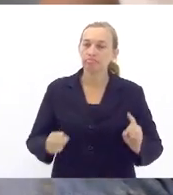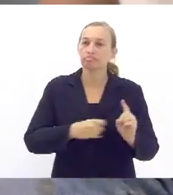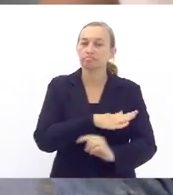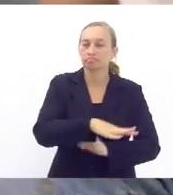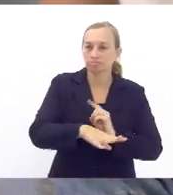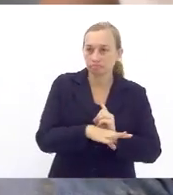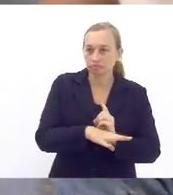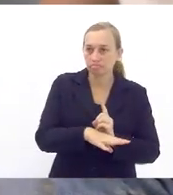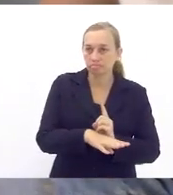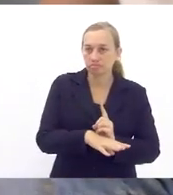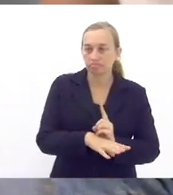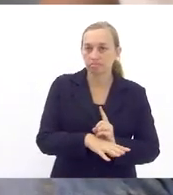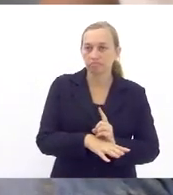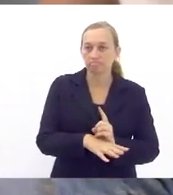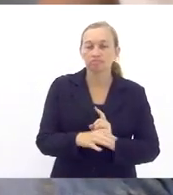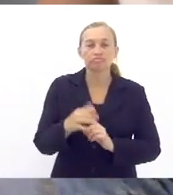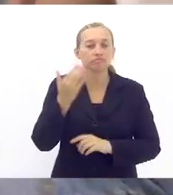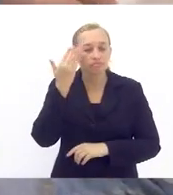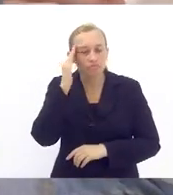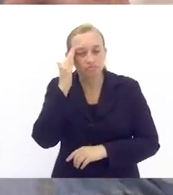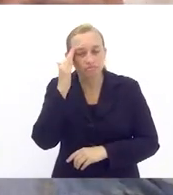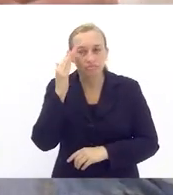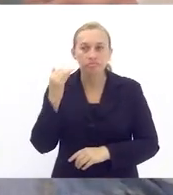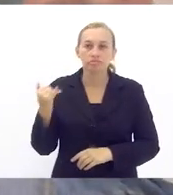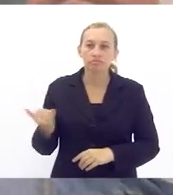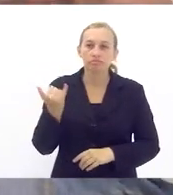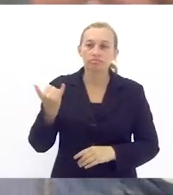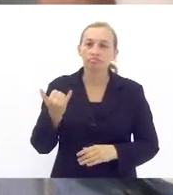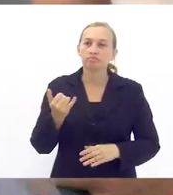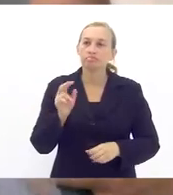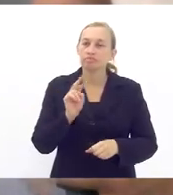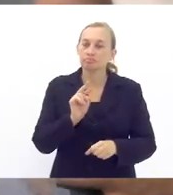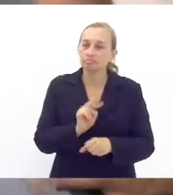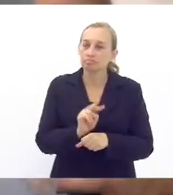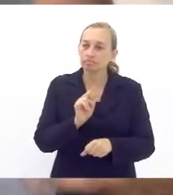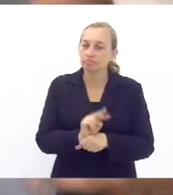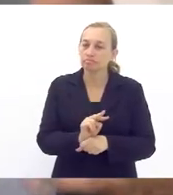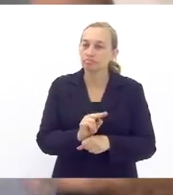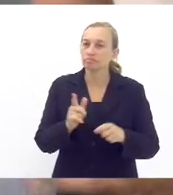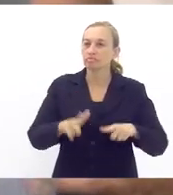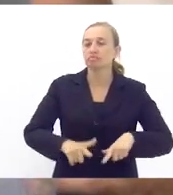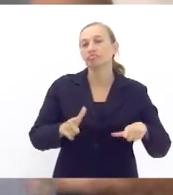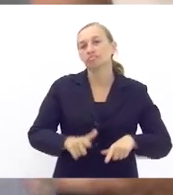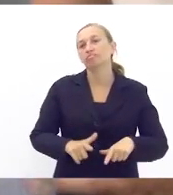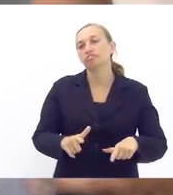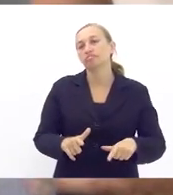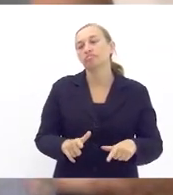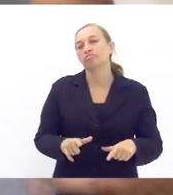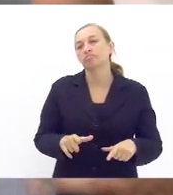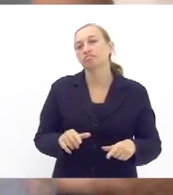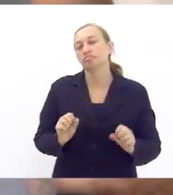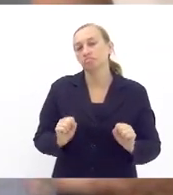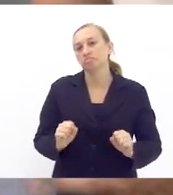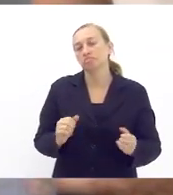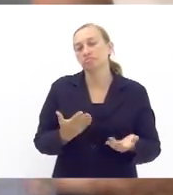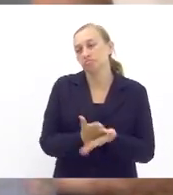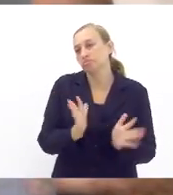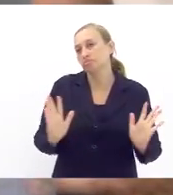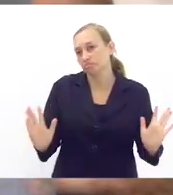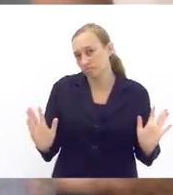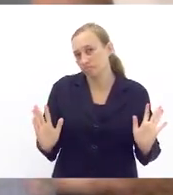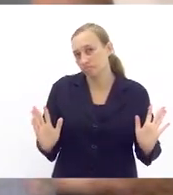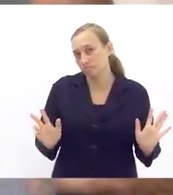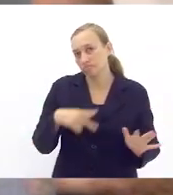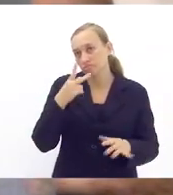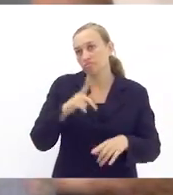a noção da importância de se manter aquela memória ela uma hora ou outra vai acabar porque a gente tá